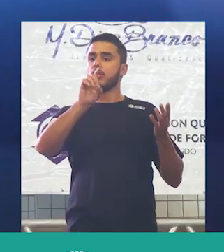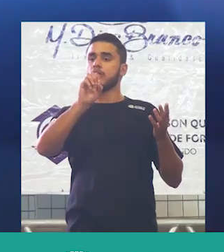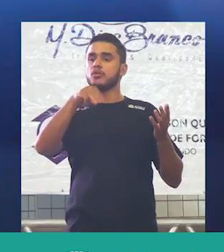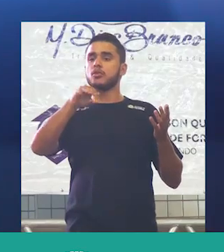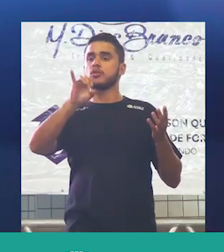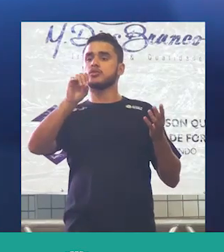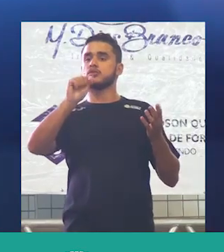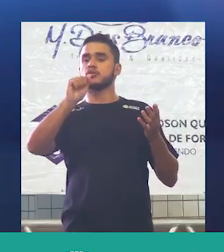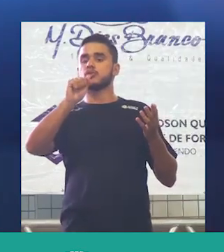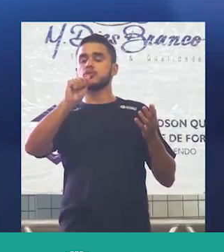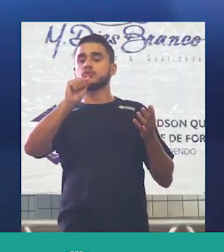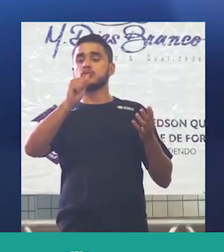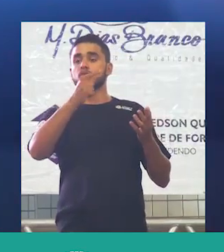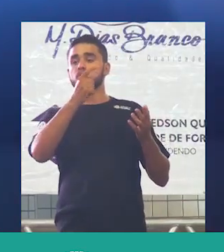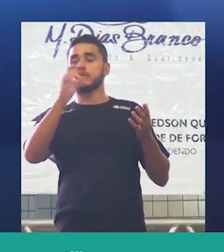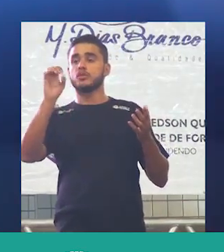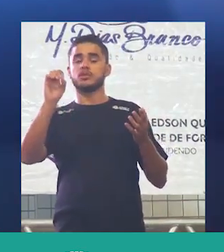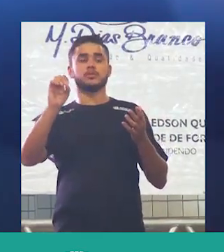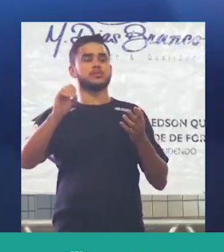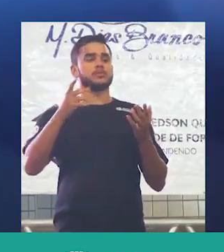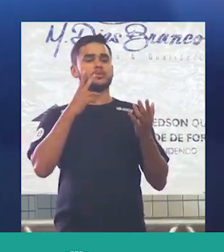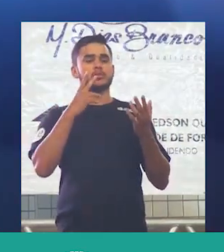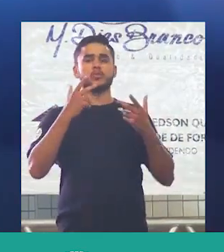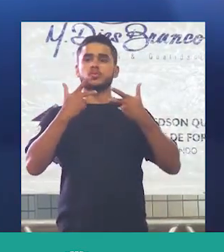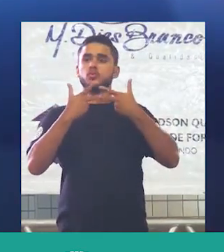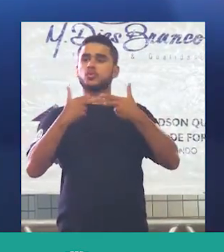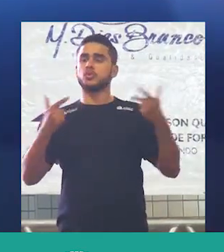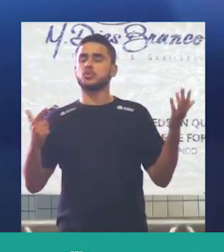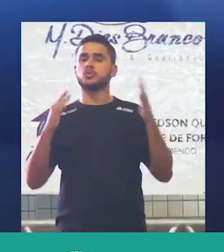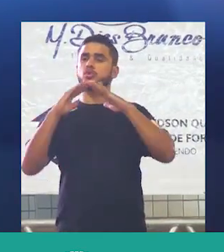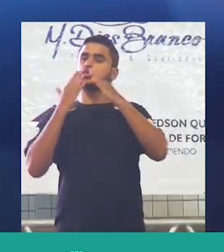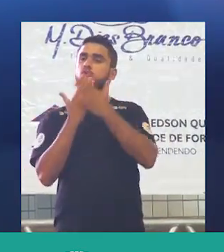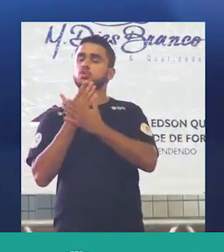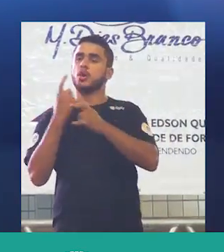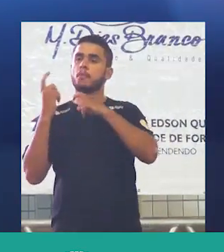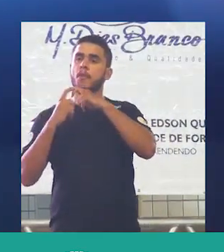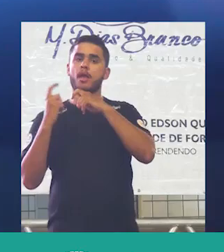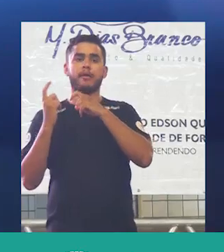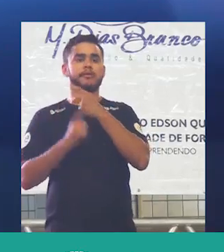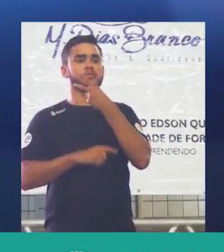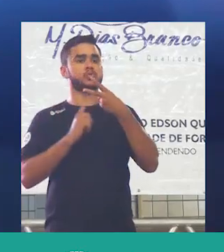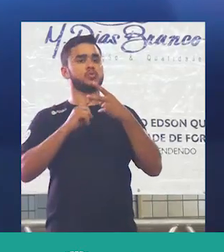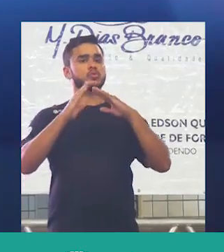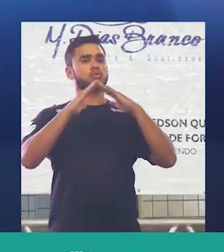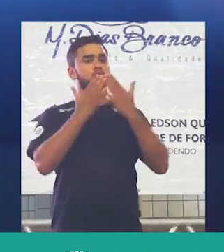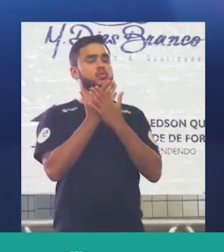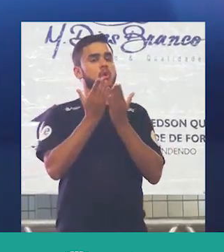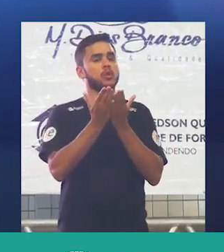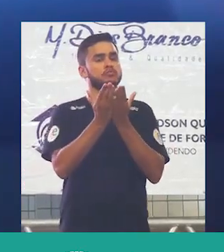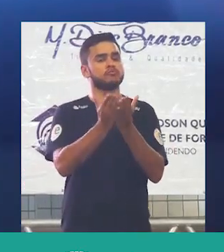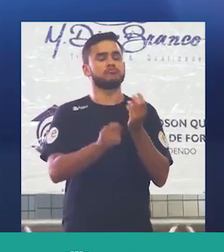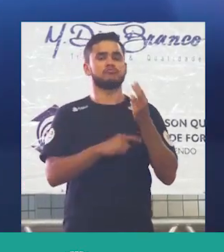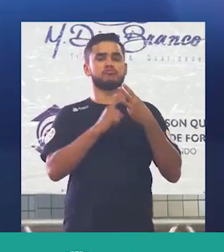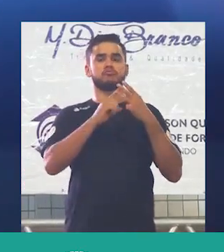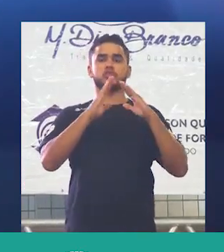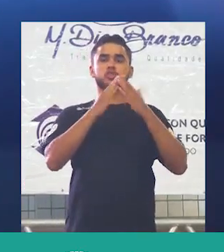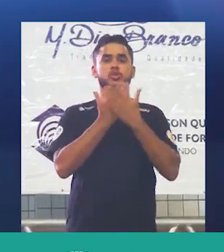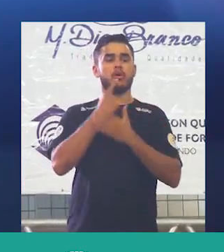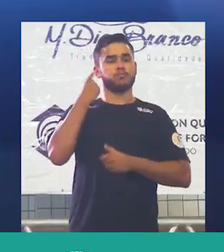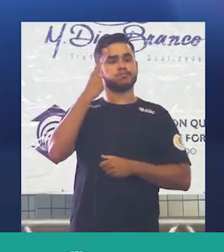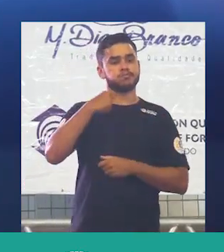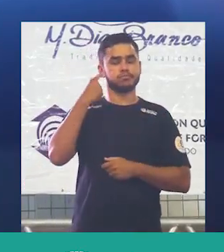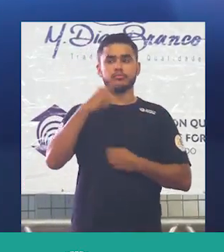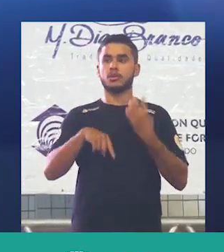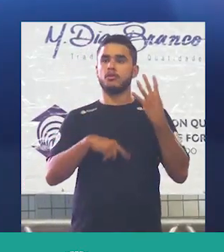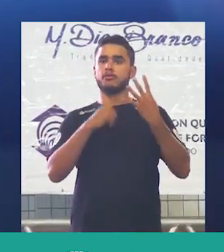Jardim Botânico, imprensa régia, escola de medicina, escola naval, escola de direito, escola de